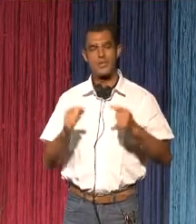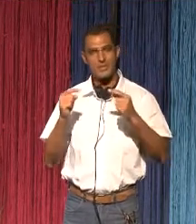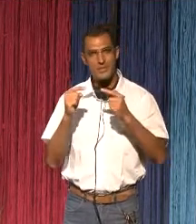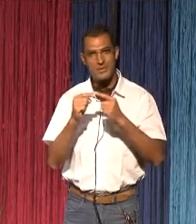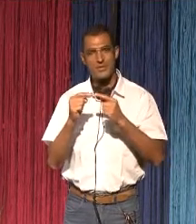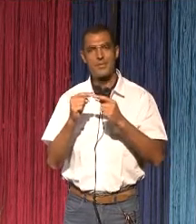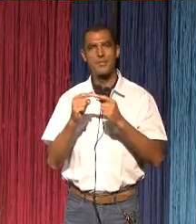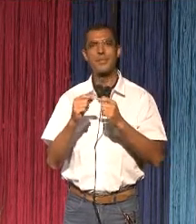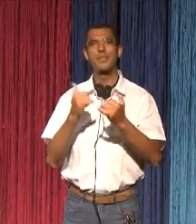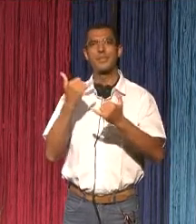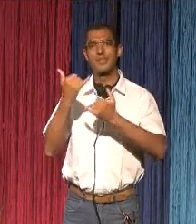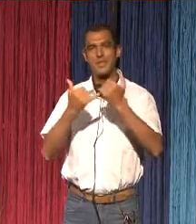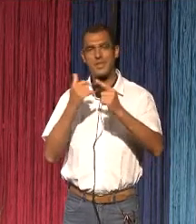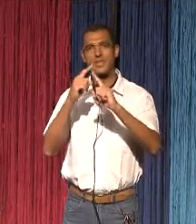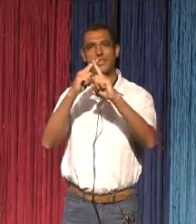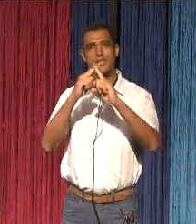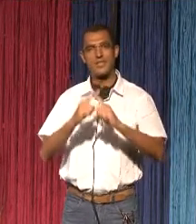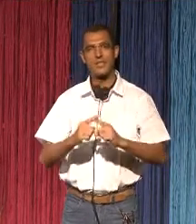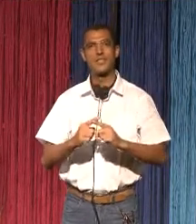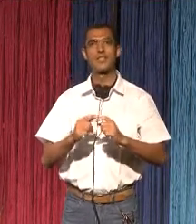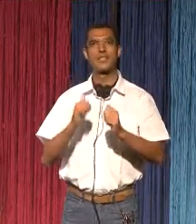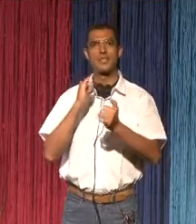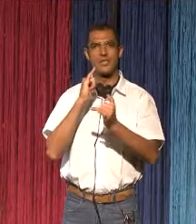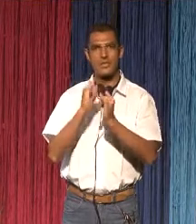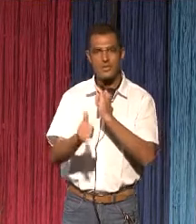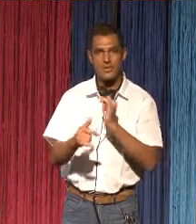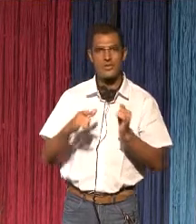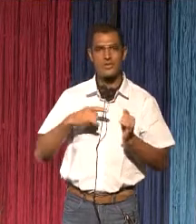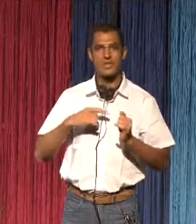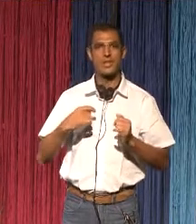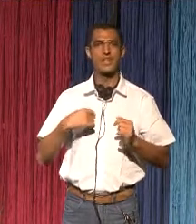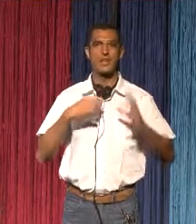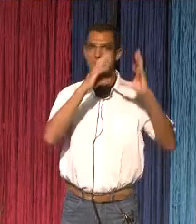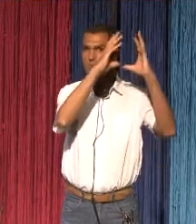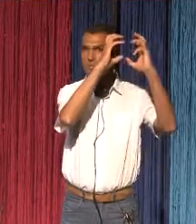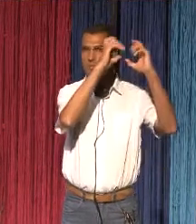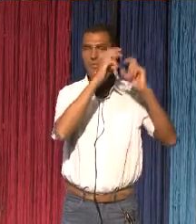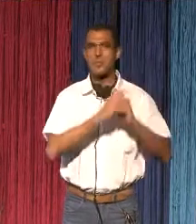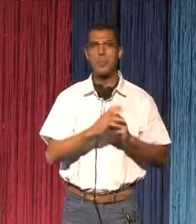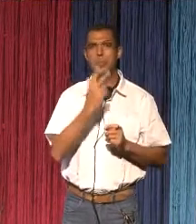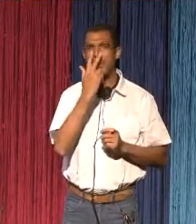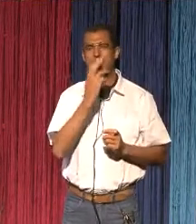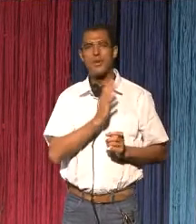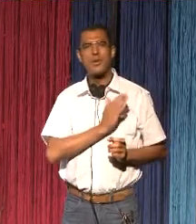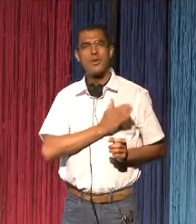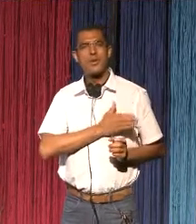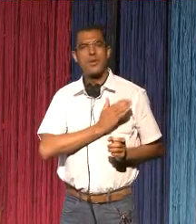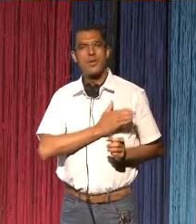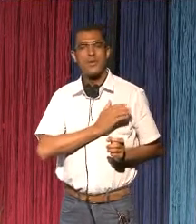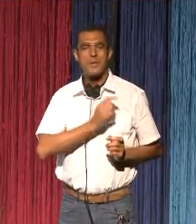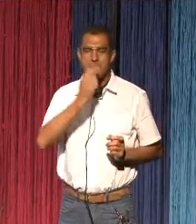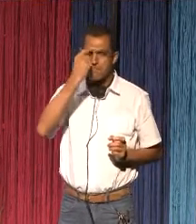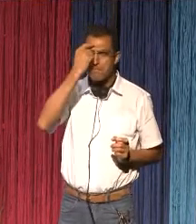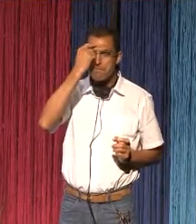Cognitivo, né, você pensa você raciocina com o coração, você raciocina com o outro.